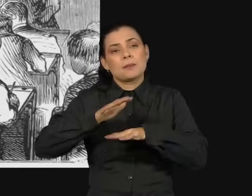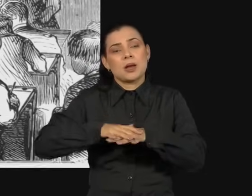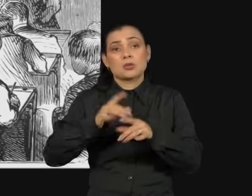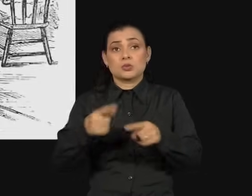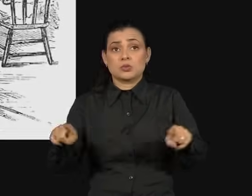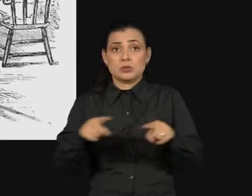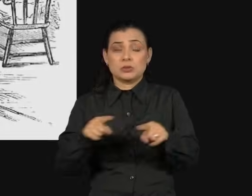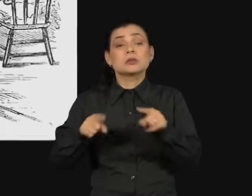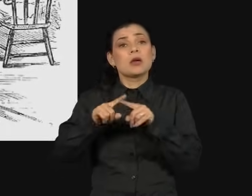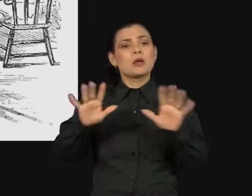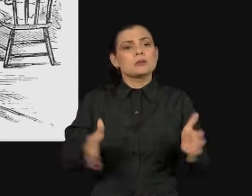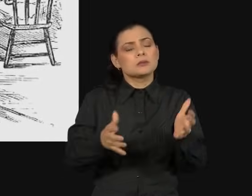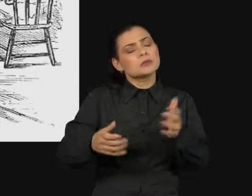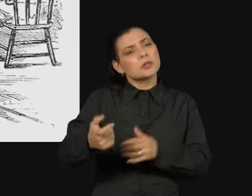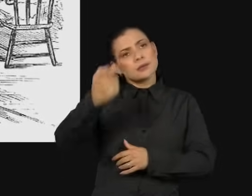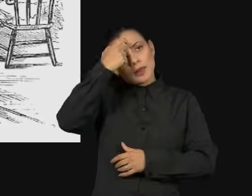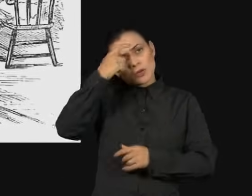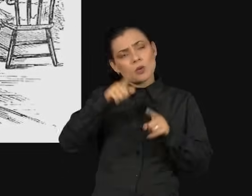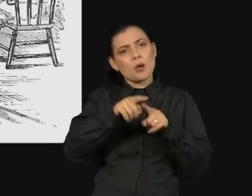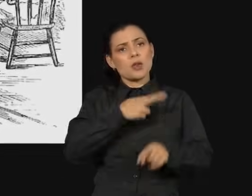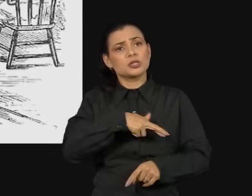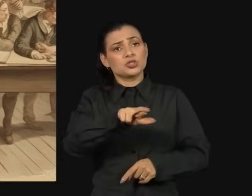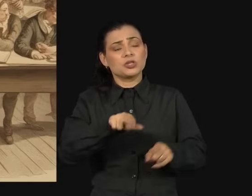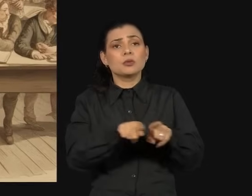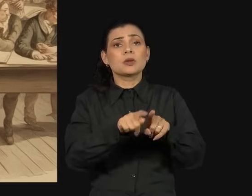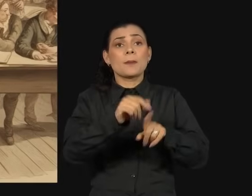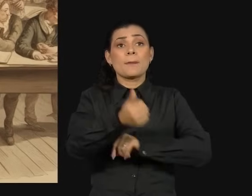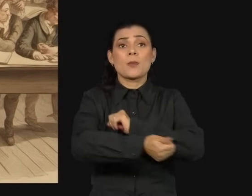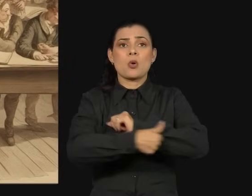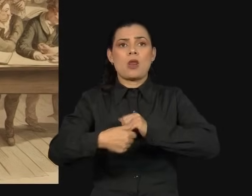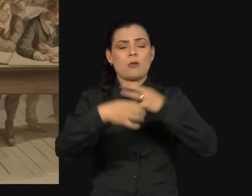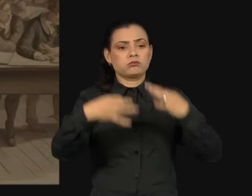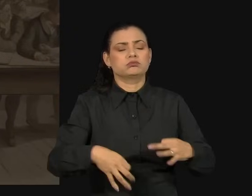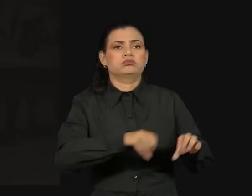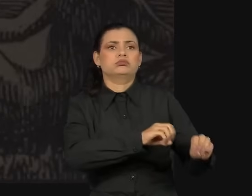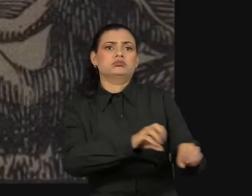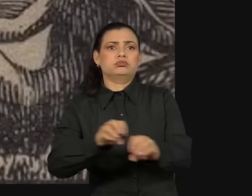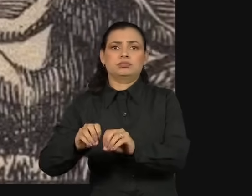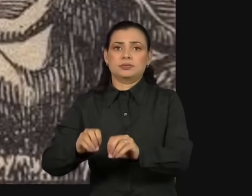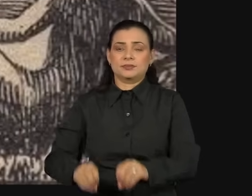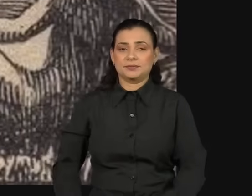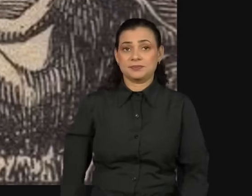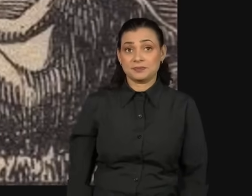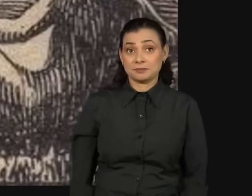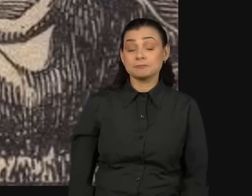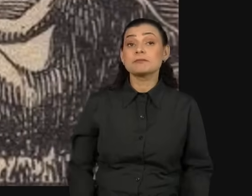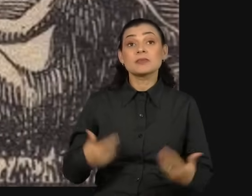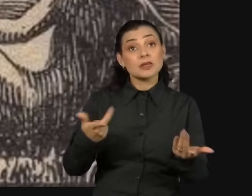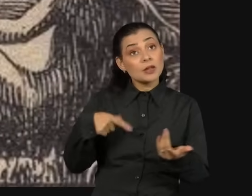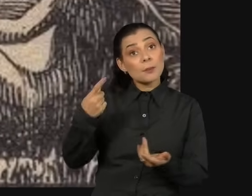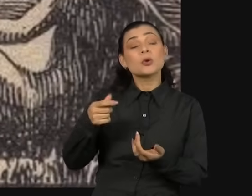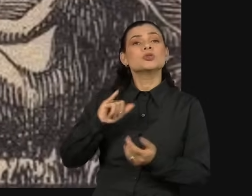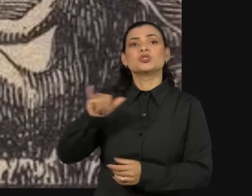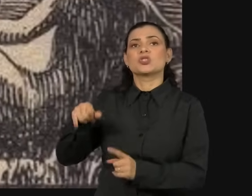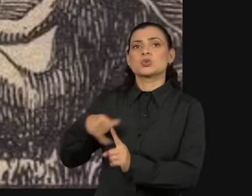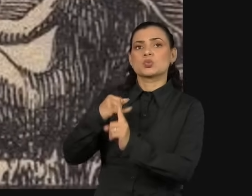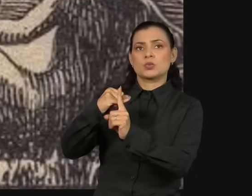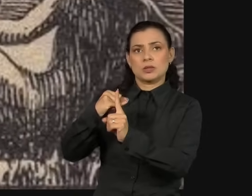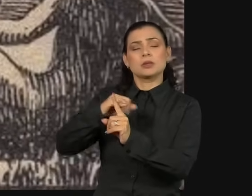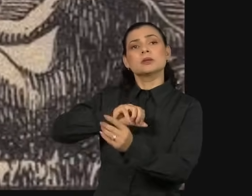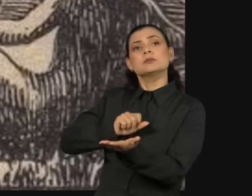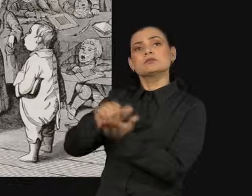formação intelectual, moral e religiosa dos alunos. Com a expulsão dos jesuítas no